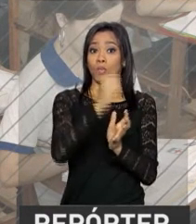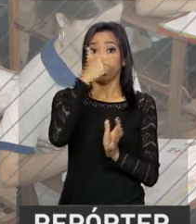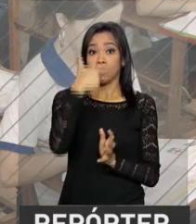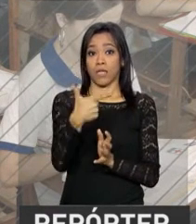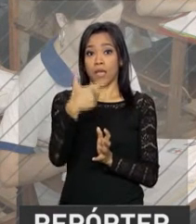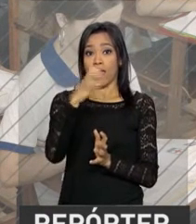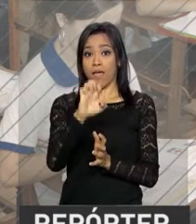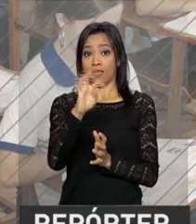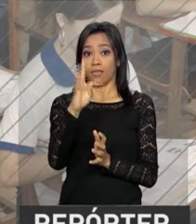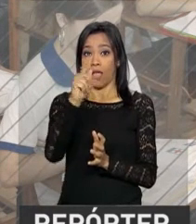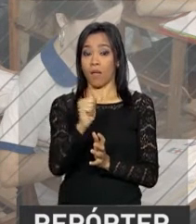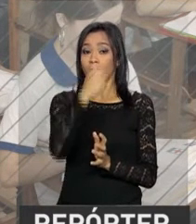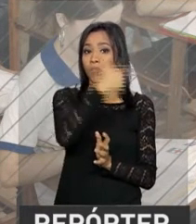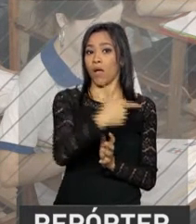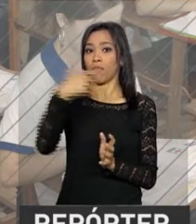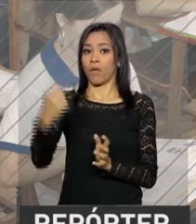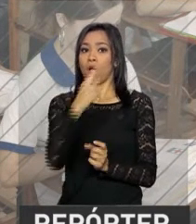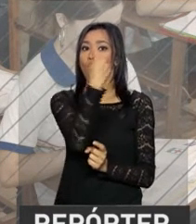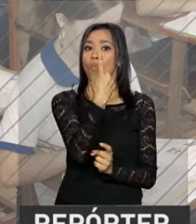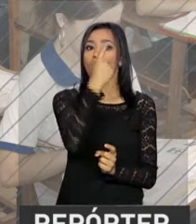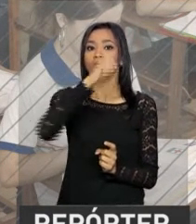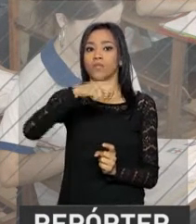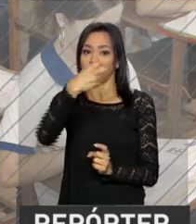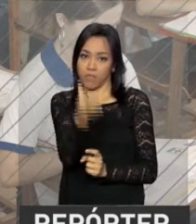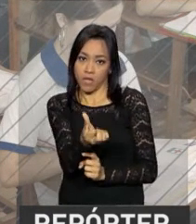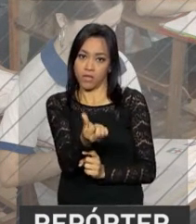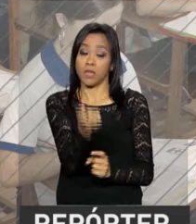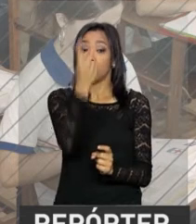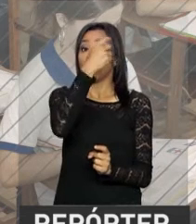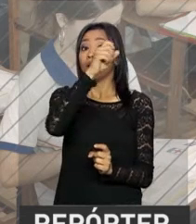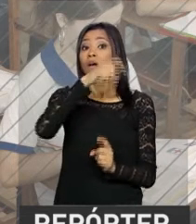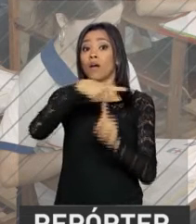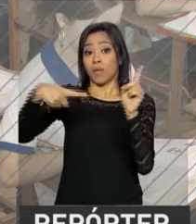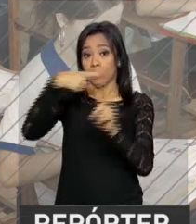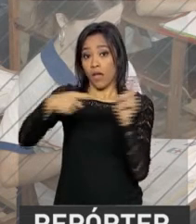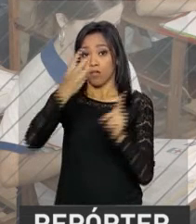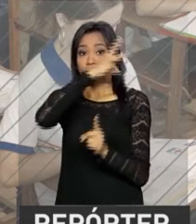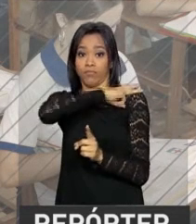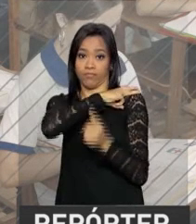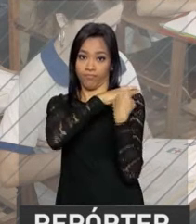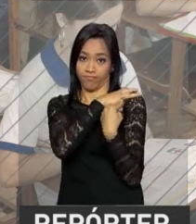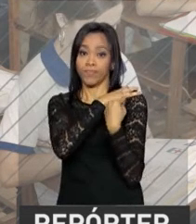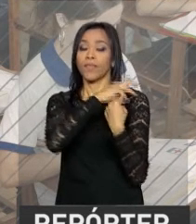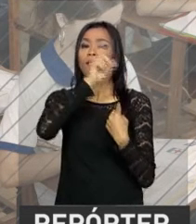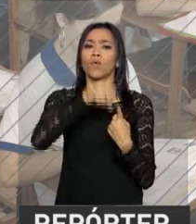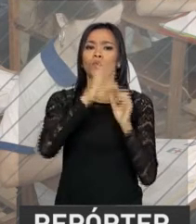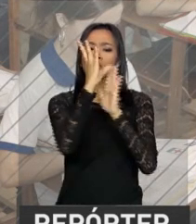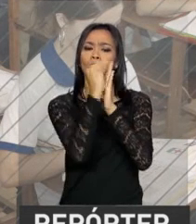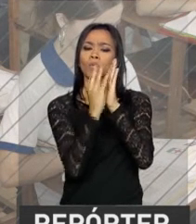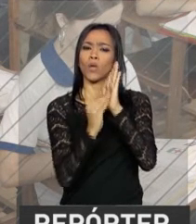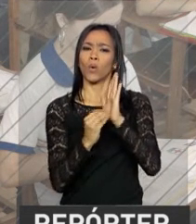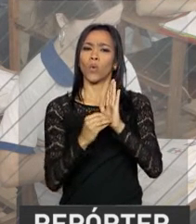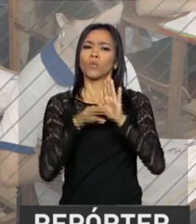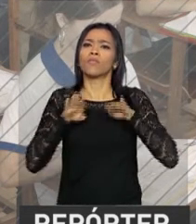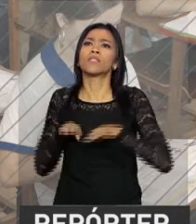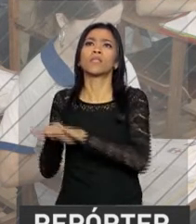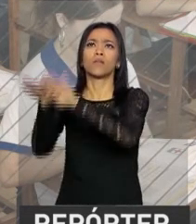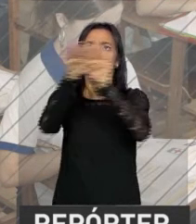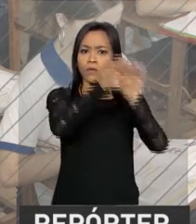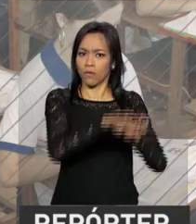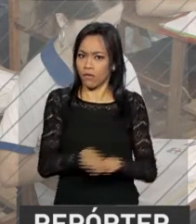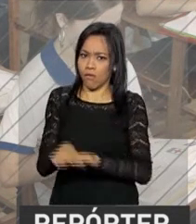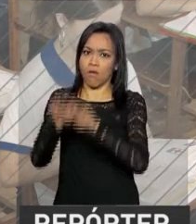etapas de um ano e meio cada na primeira vão ser ministrados com períodos definidos pela base nacional comum